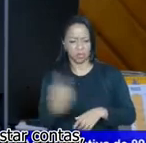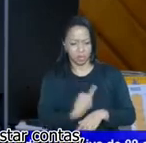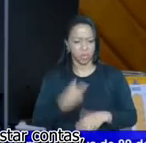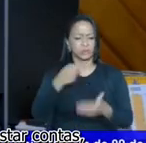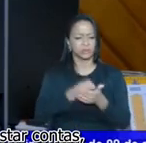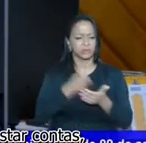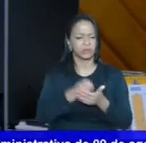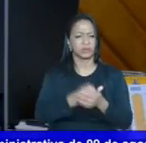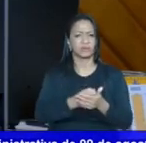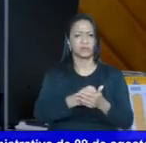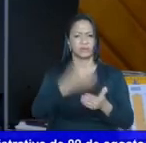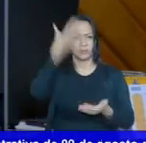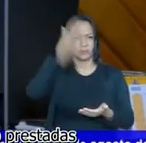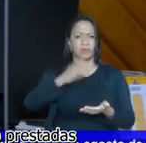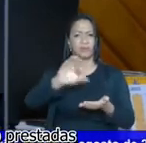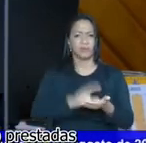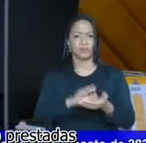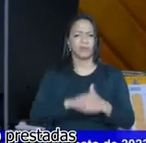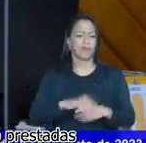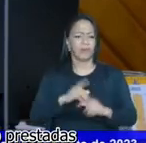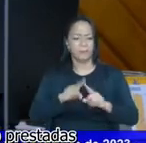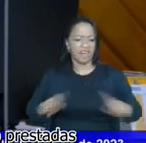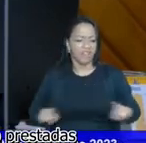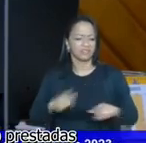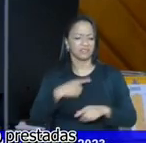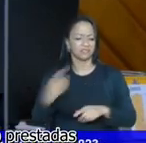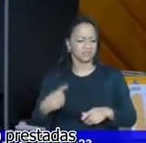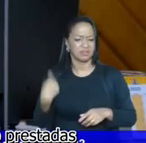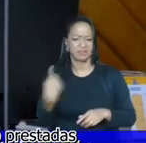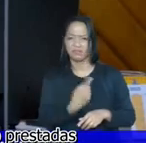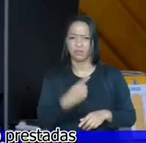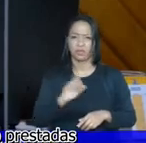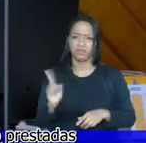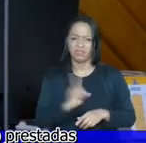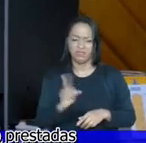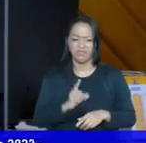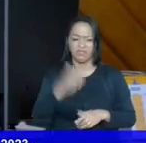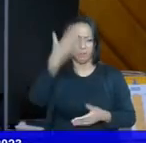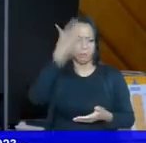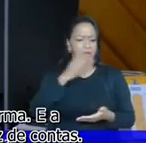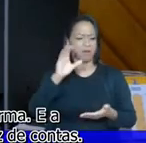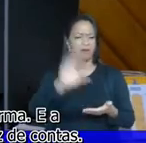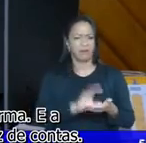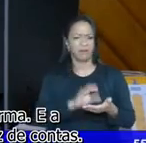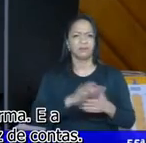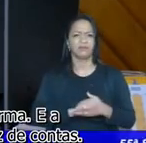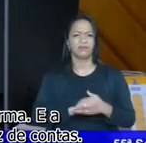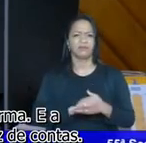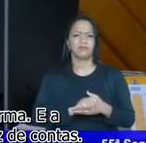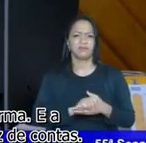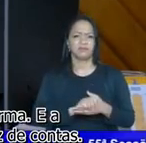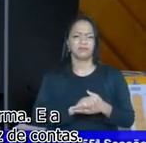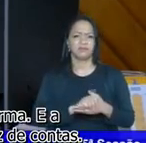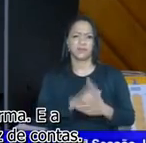exigimos o dever de prestar contas, mas não impomos a sanção quando essas contas não são prestadas, o Haftung, sem o